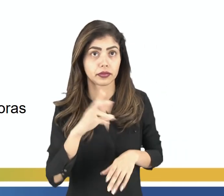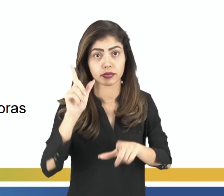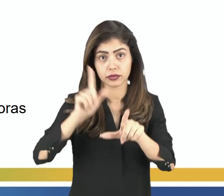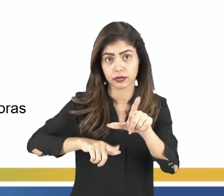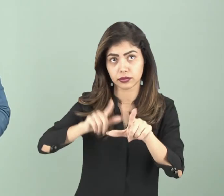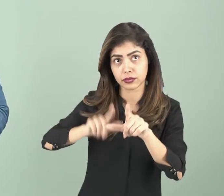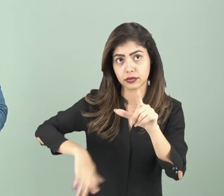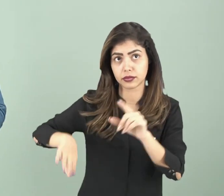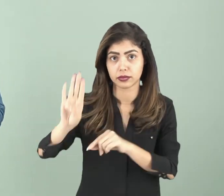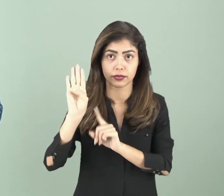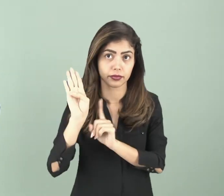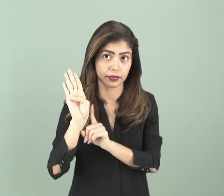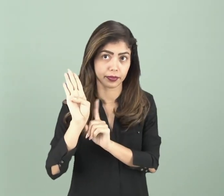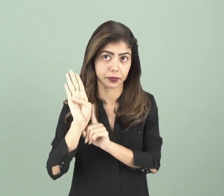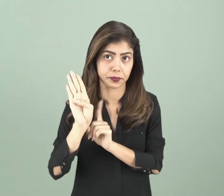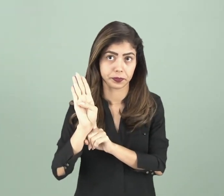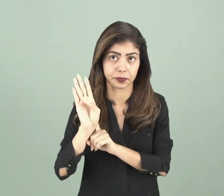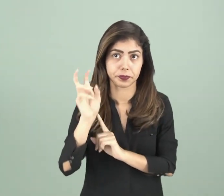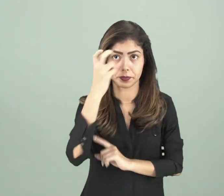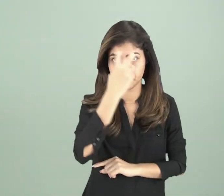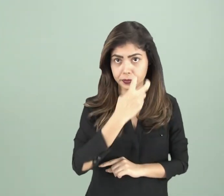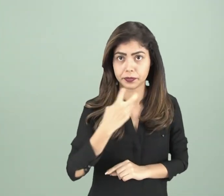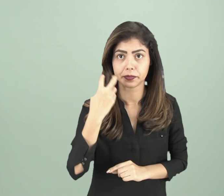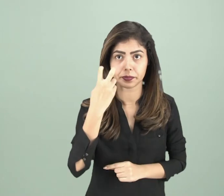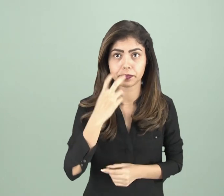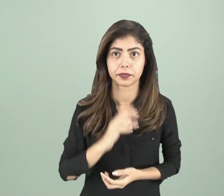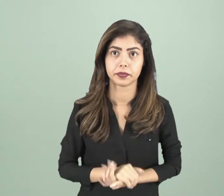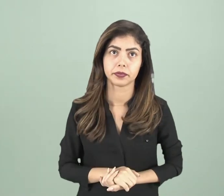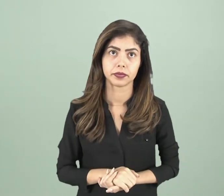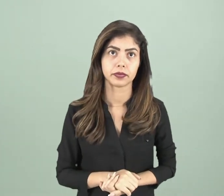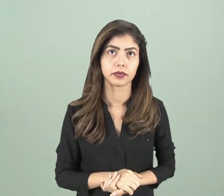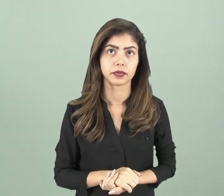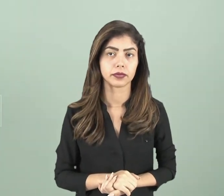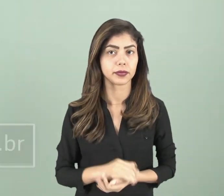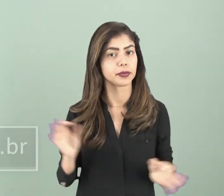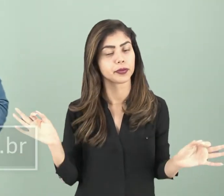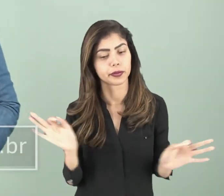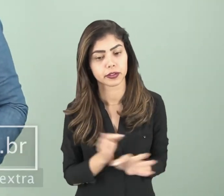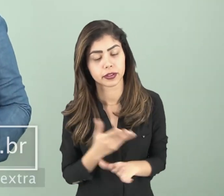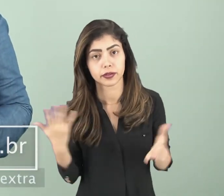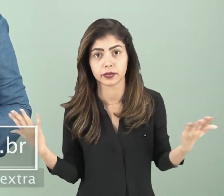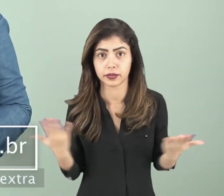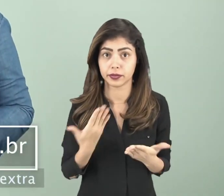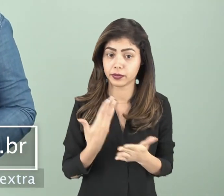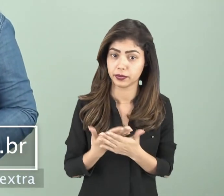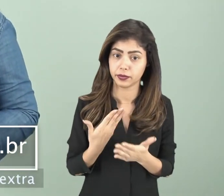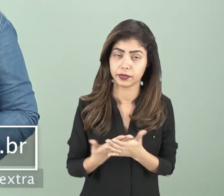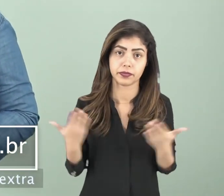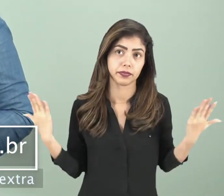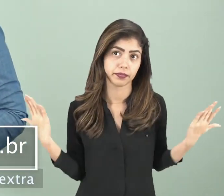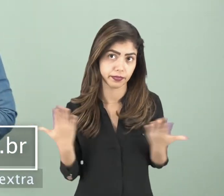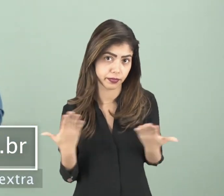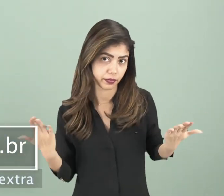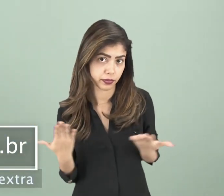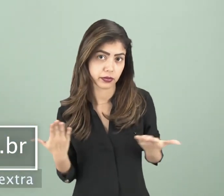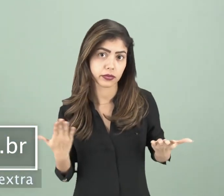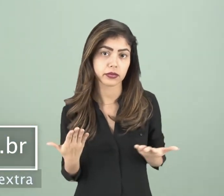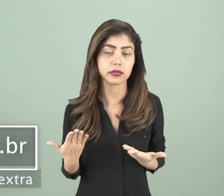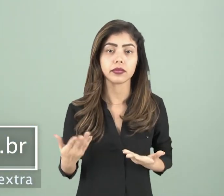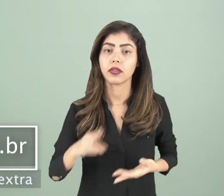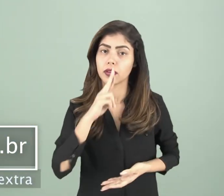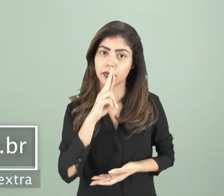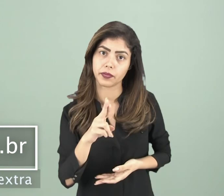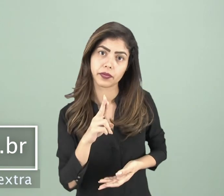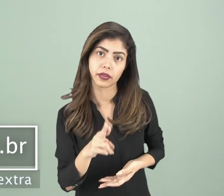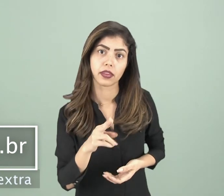letra B da questão, 5 horas. E nós vamos ficando por aqui nessa aula de hoje, né, de